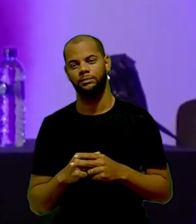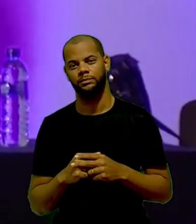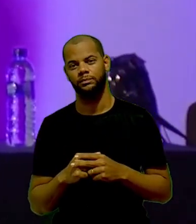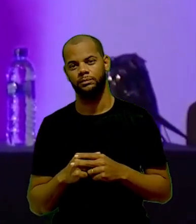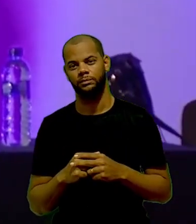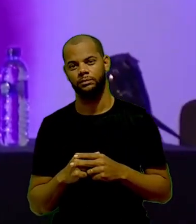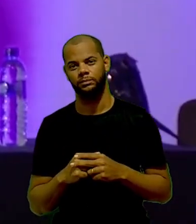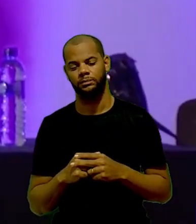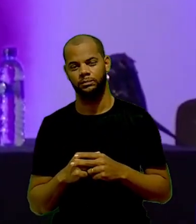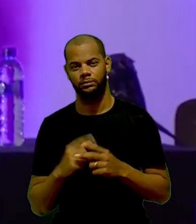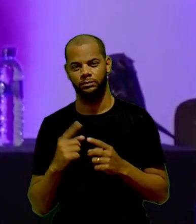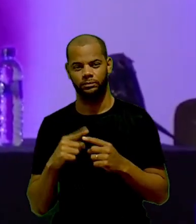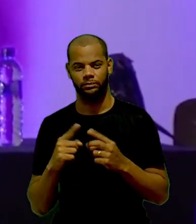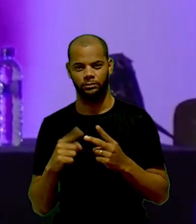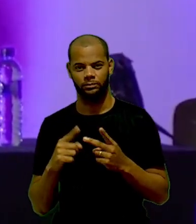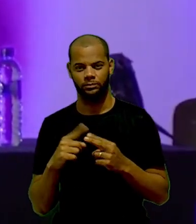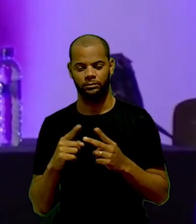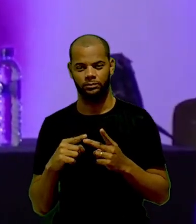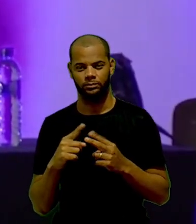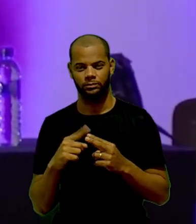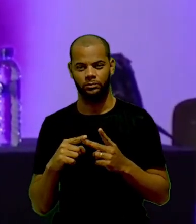No recurso solar, nós temos